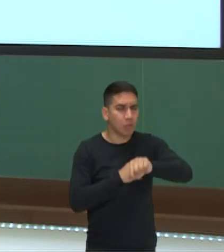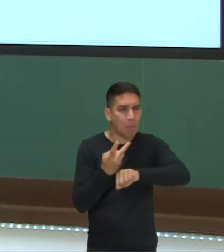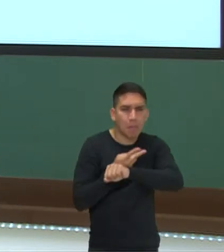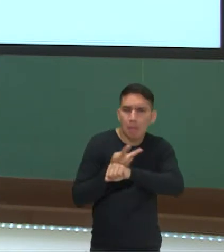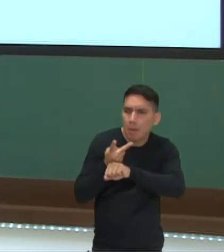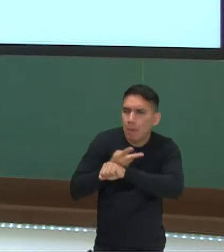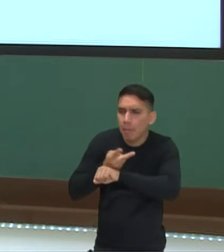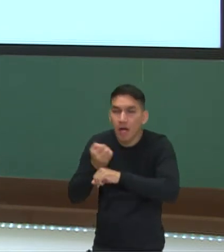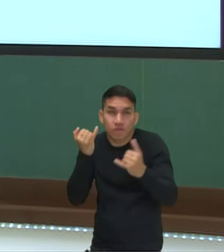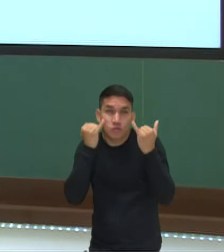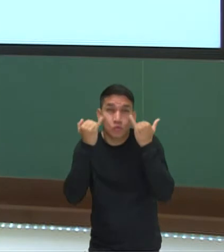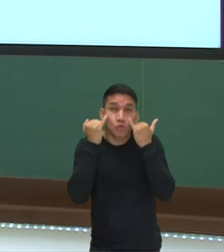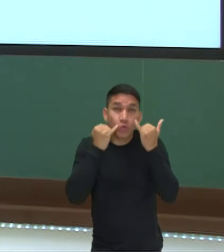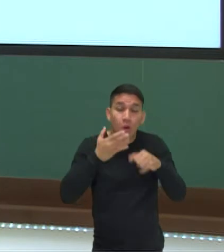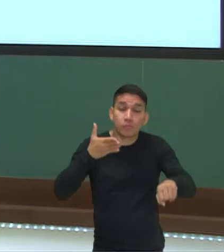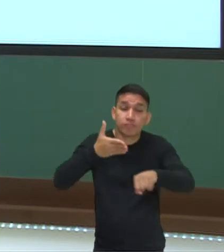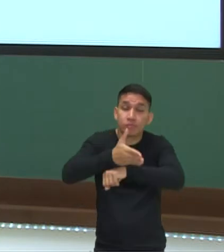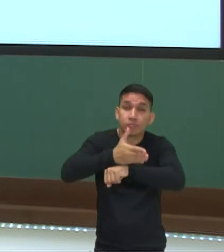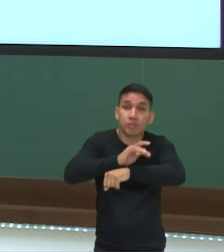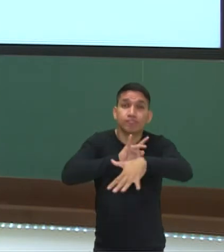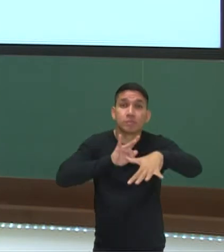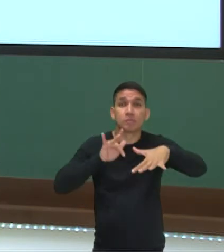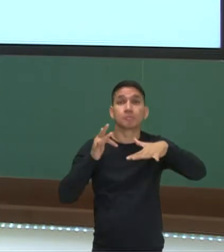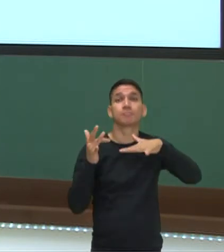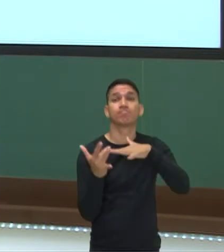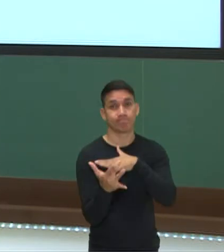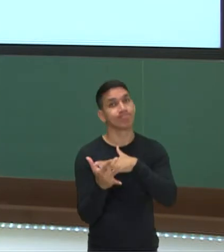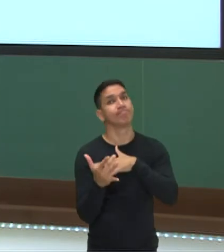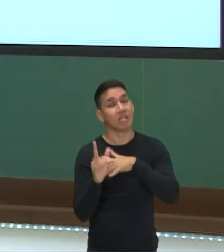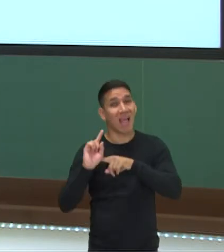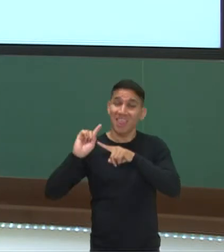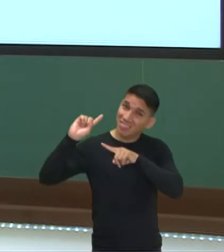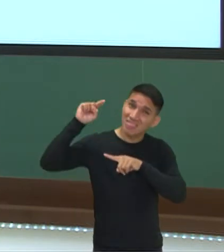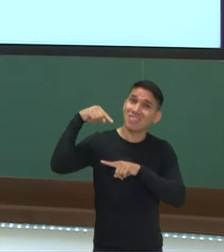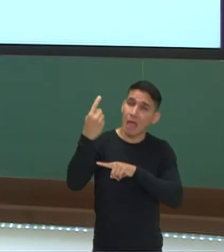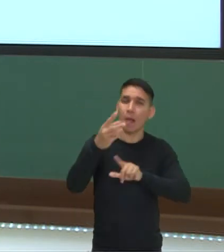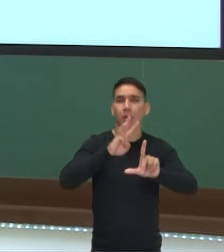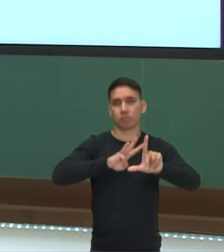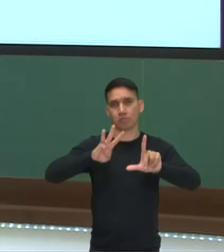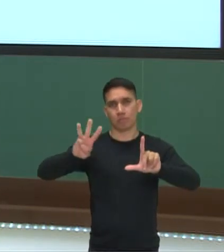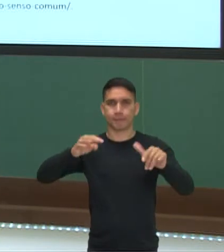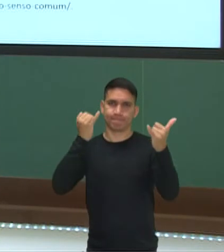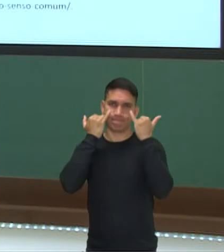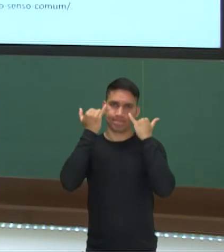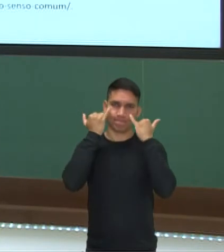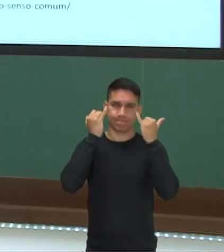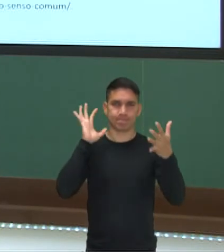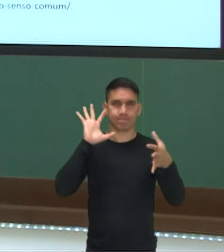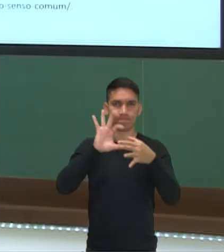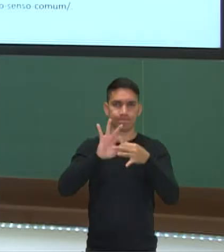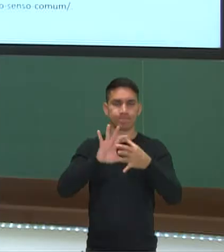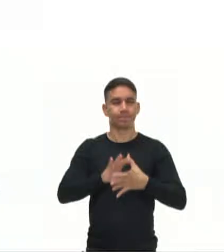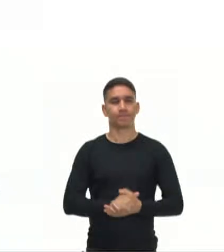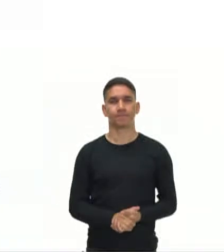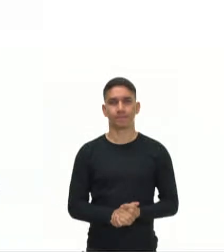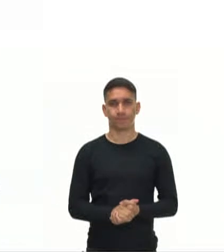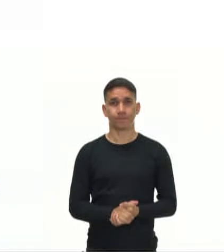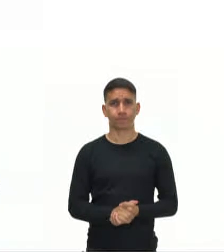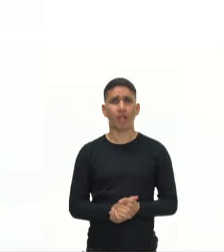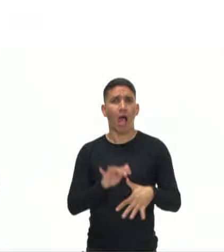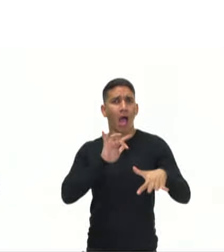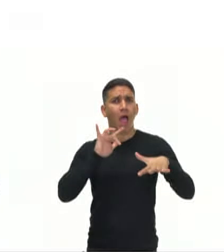ali informações nas redes sociais, né? E depois no site de notícia. As